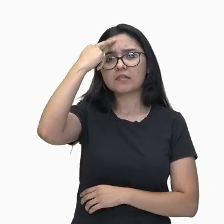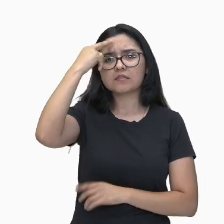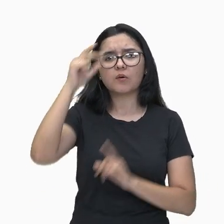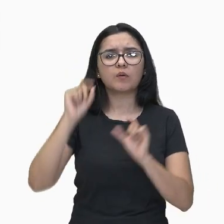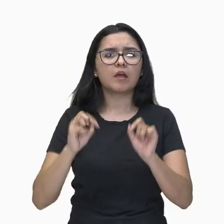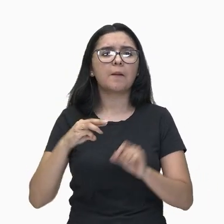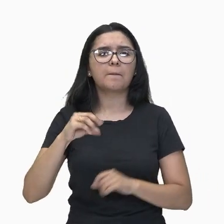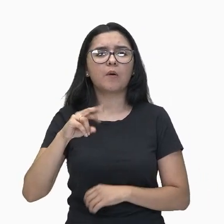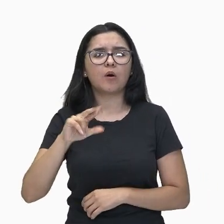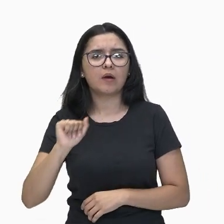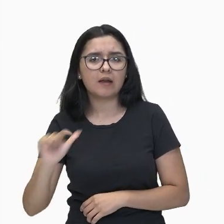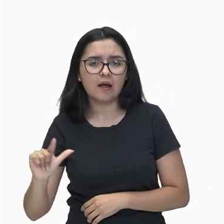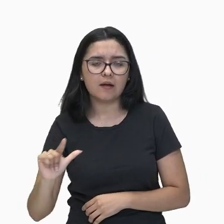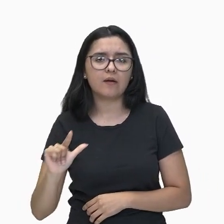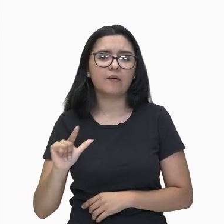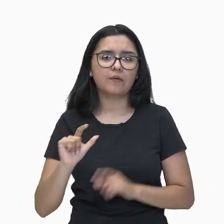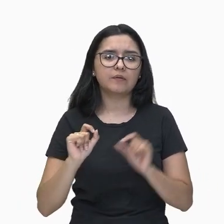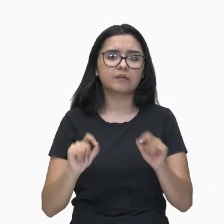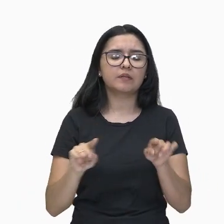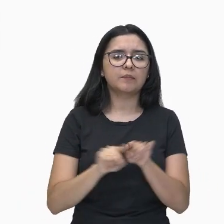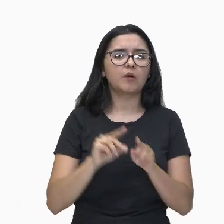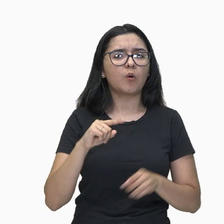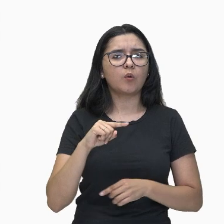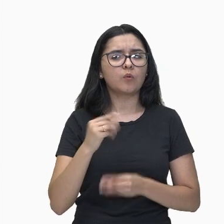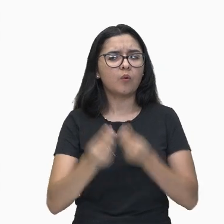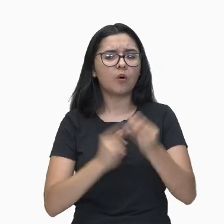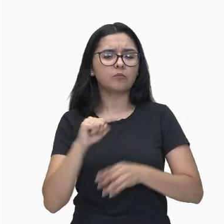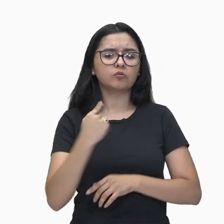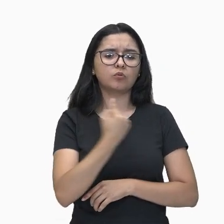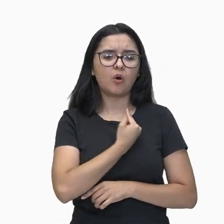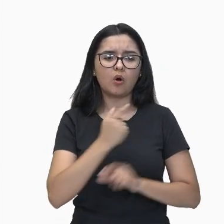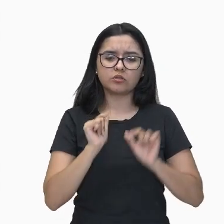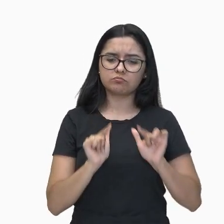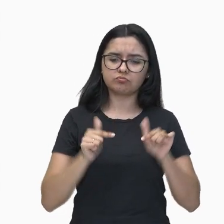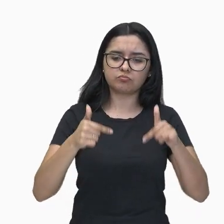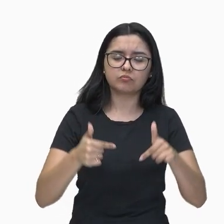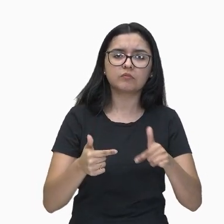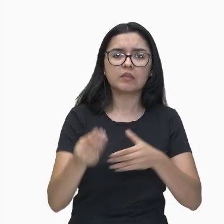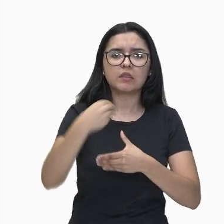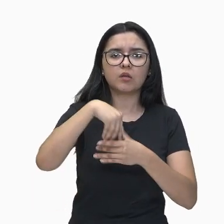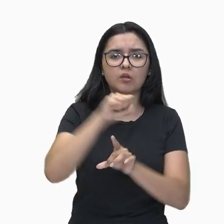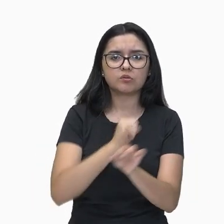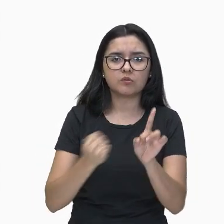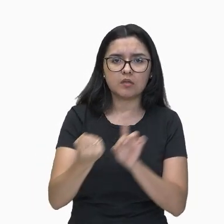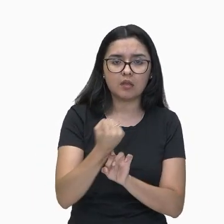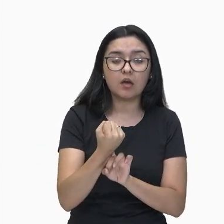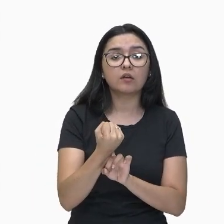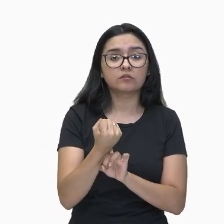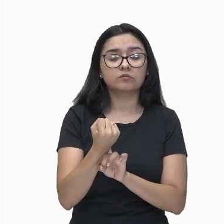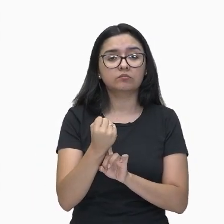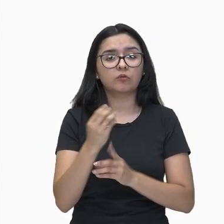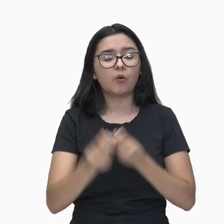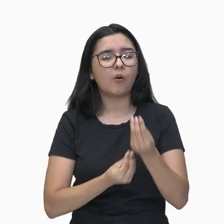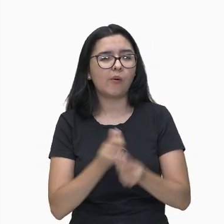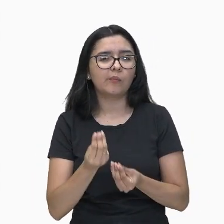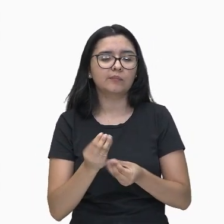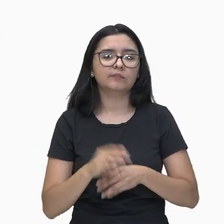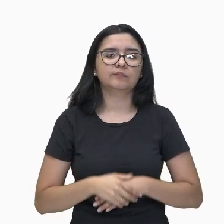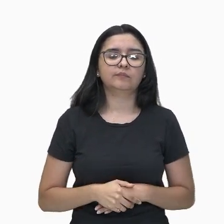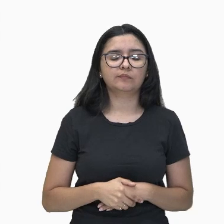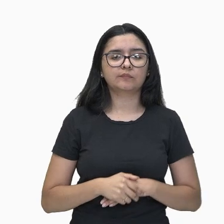uma reflexão sobre como é que nós agimos no mundo. Então, a ética ela aponta sempre para o caminho do